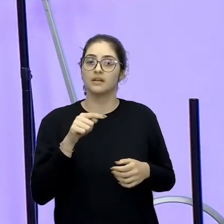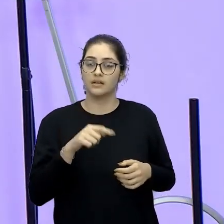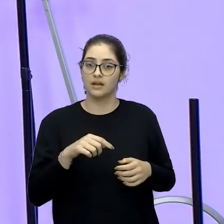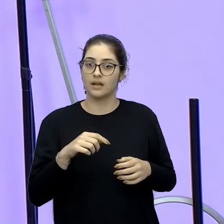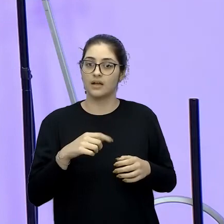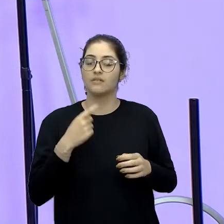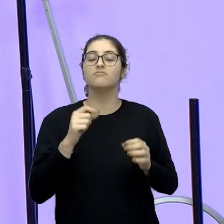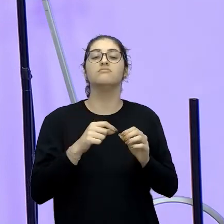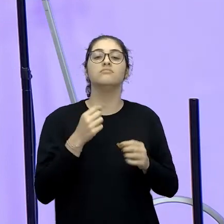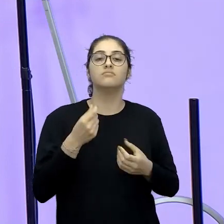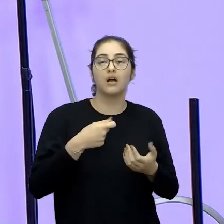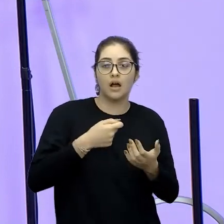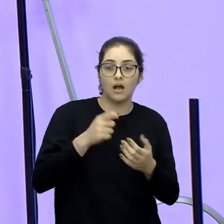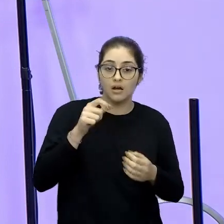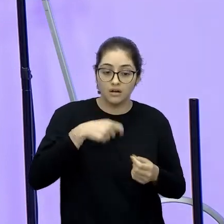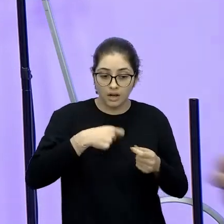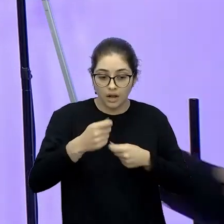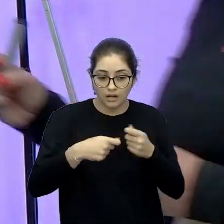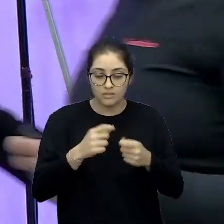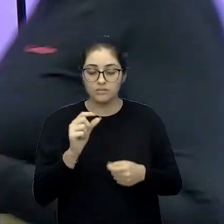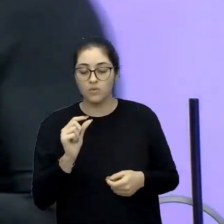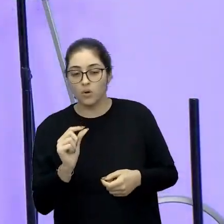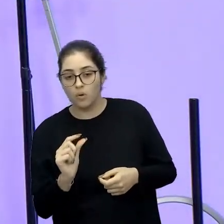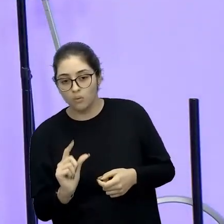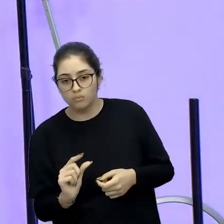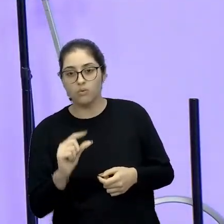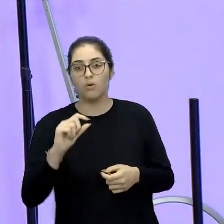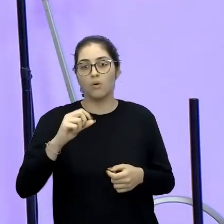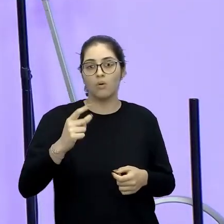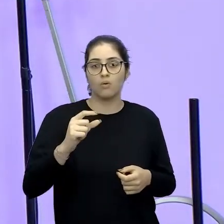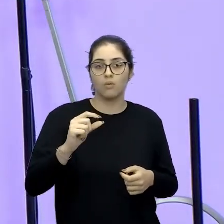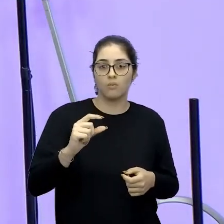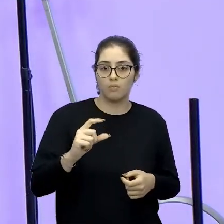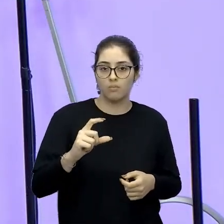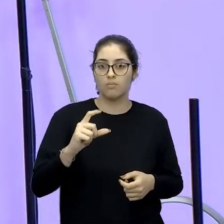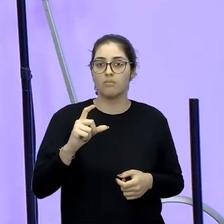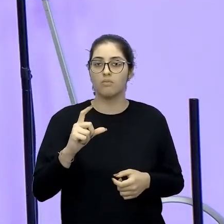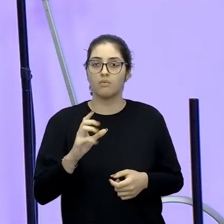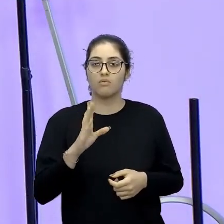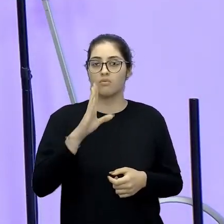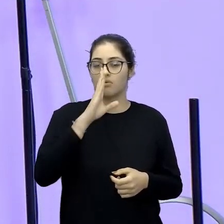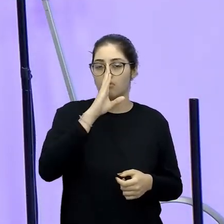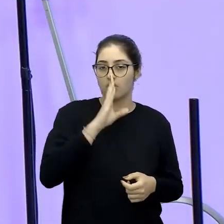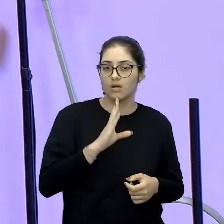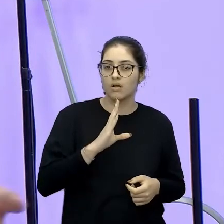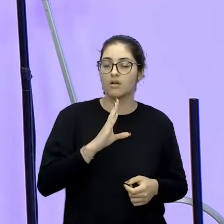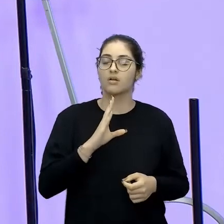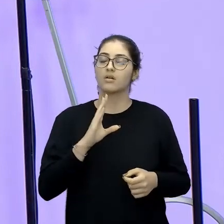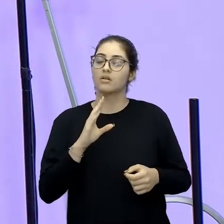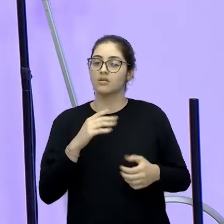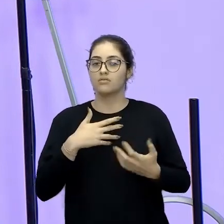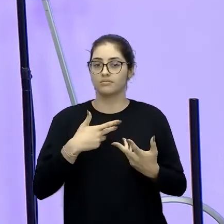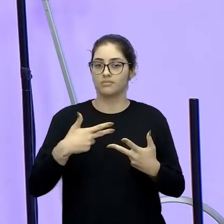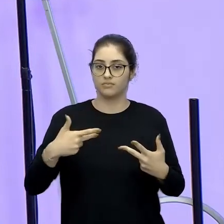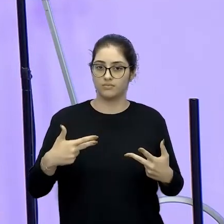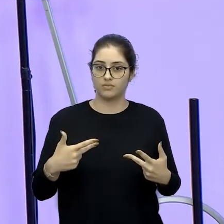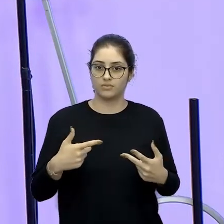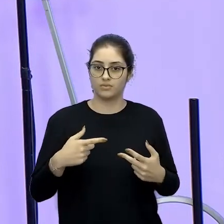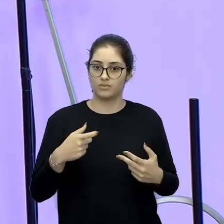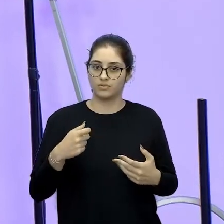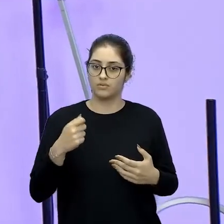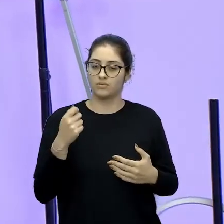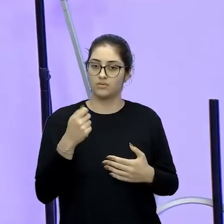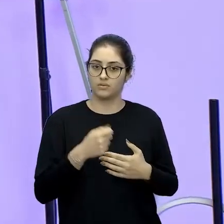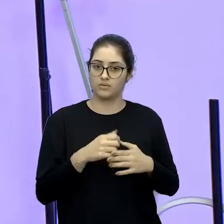consegui gastar um pouco menos quando eu não tenho muitos recursos, né? São aí as funções gratuitas, os cursos, as formações, toda a possibilidade